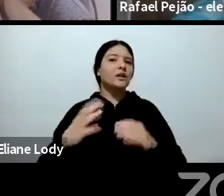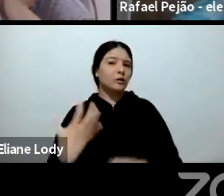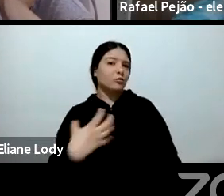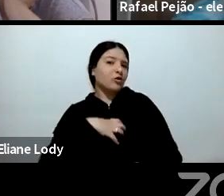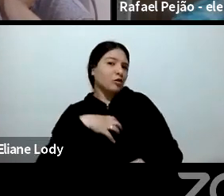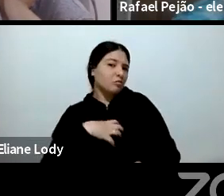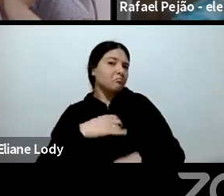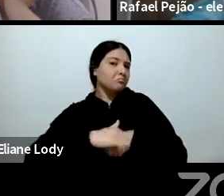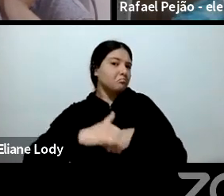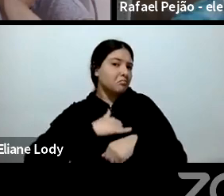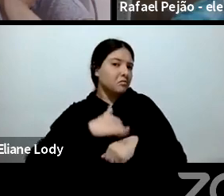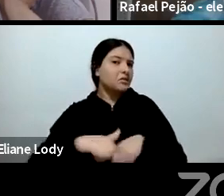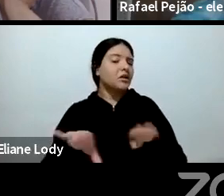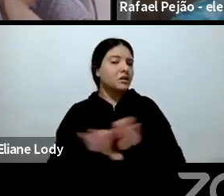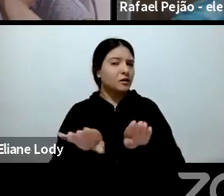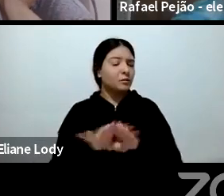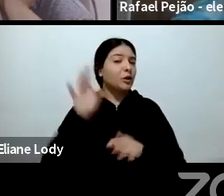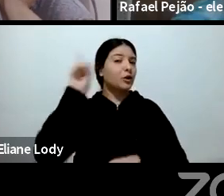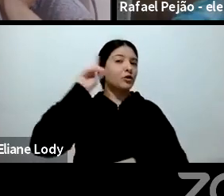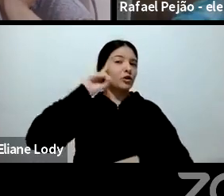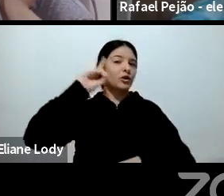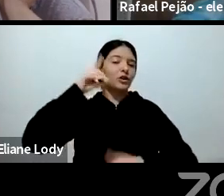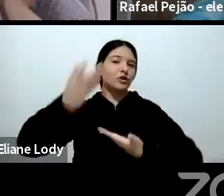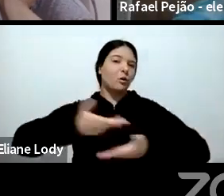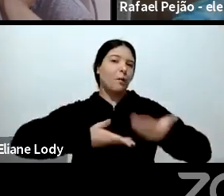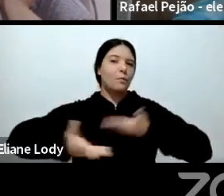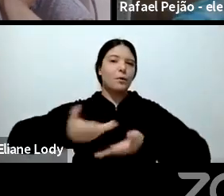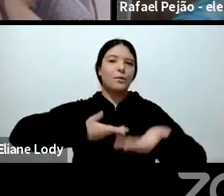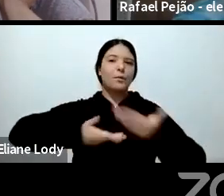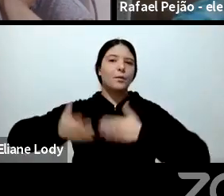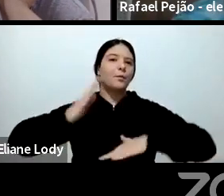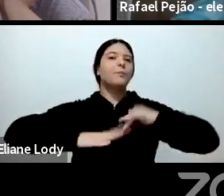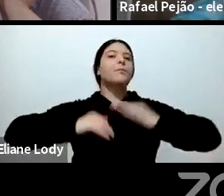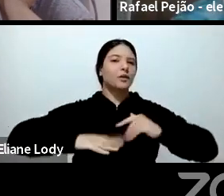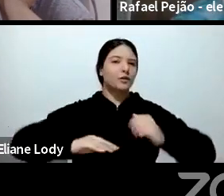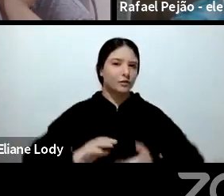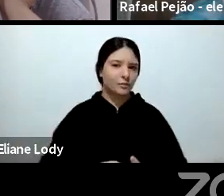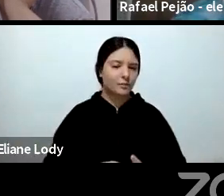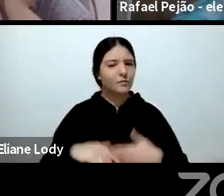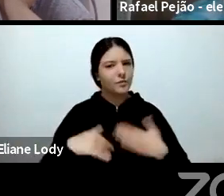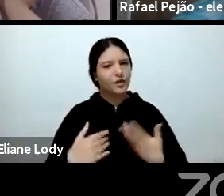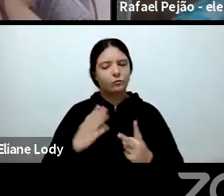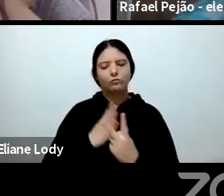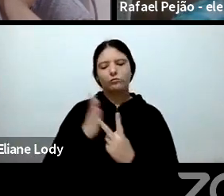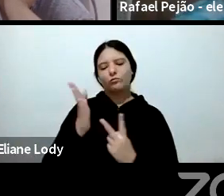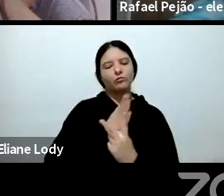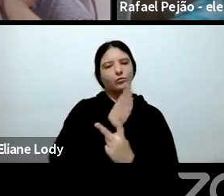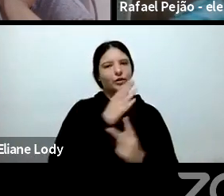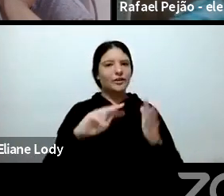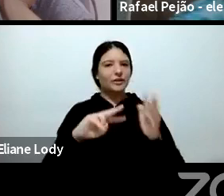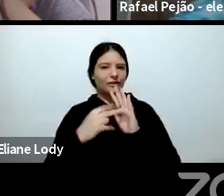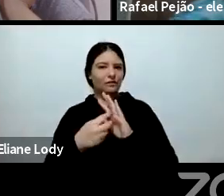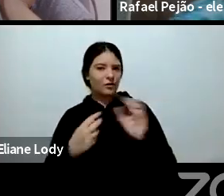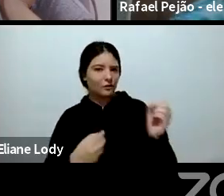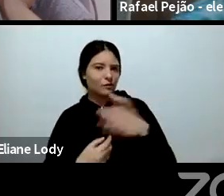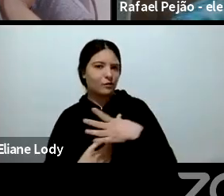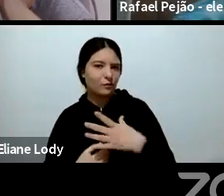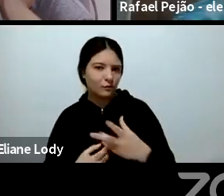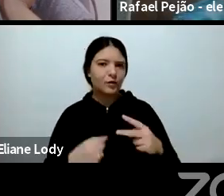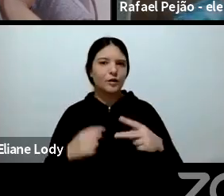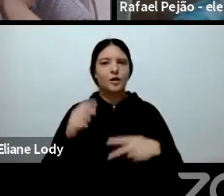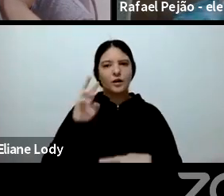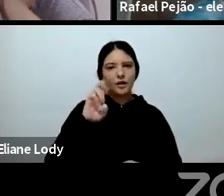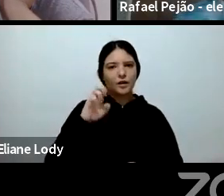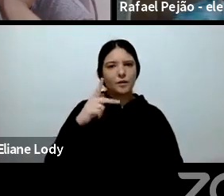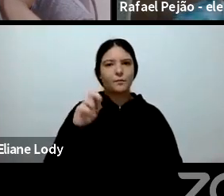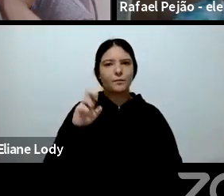de interação cotidianas, né? Então essas duas dimensões trazem um novo significado aí para a questão dos repertórios, e aí se